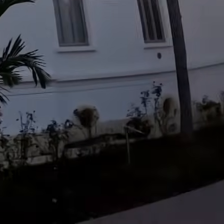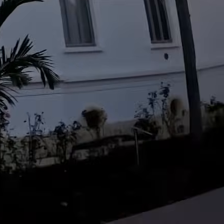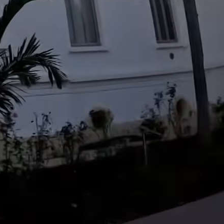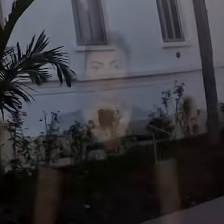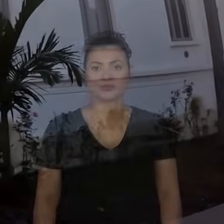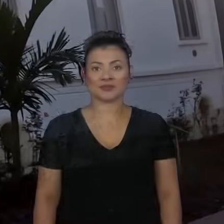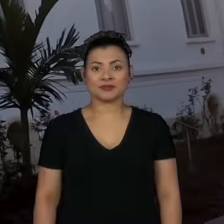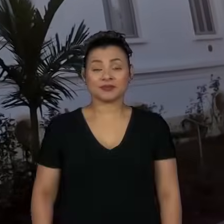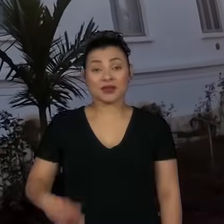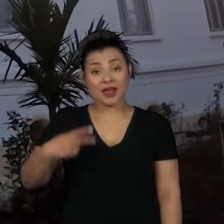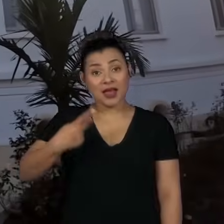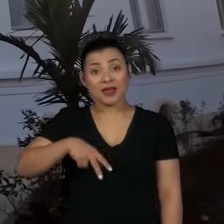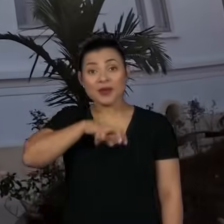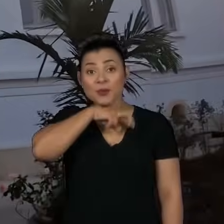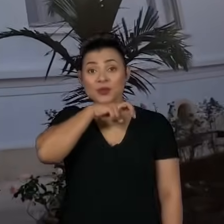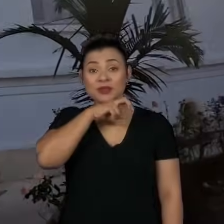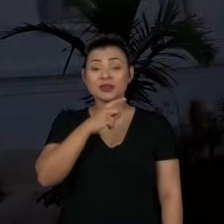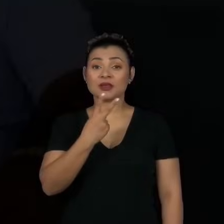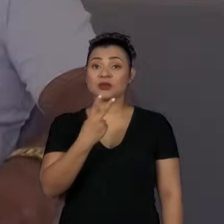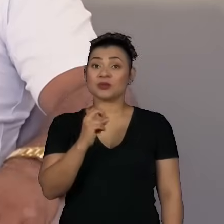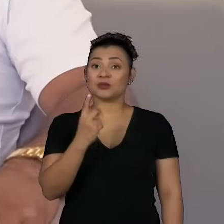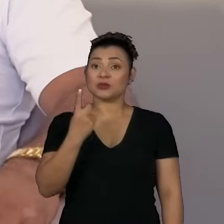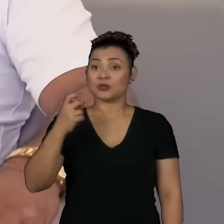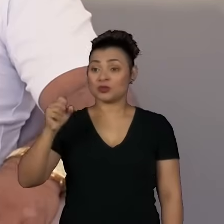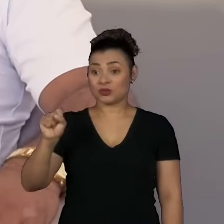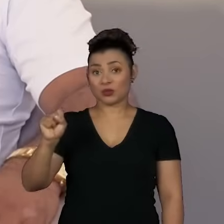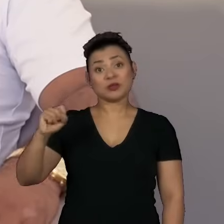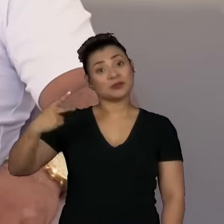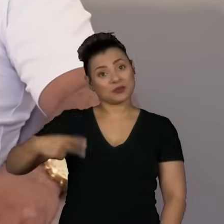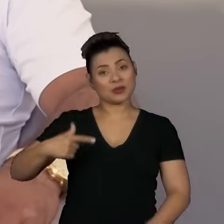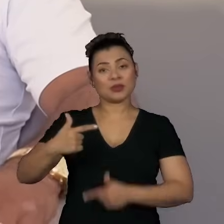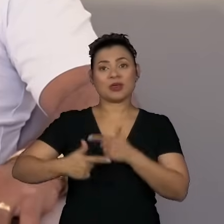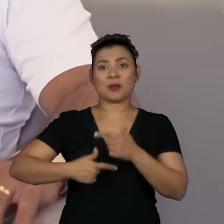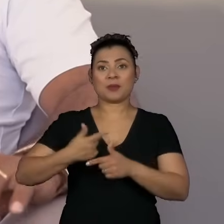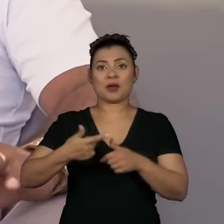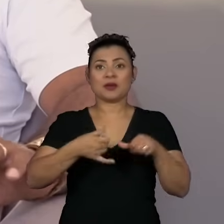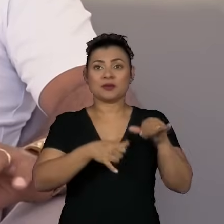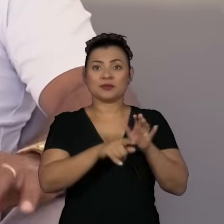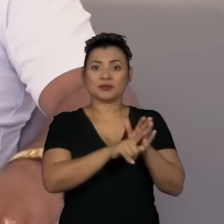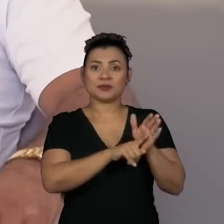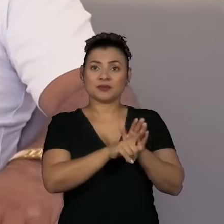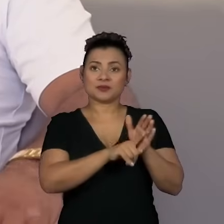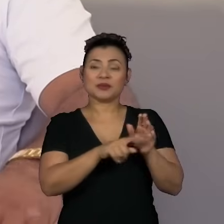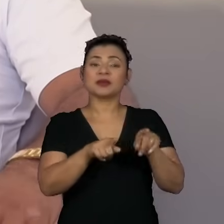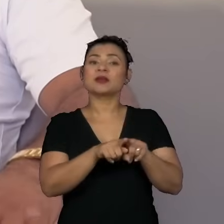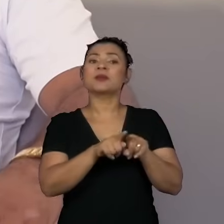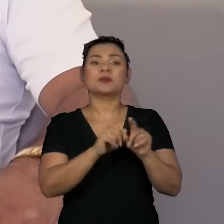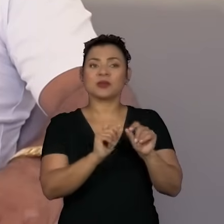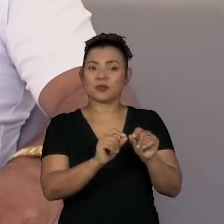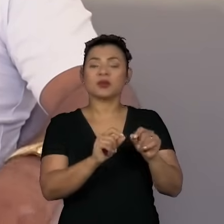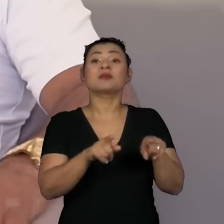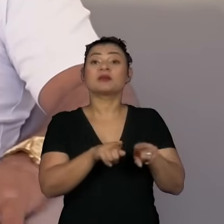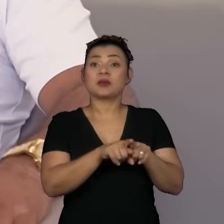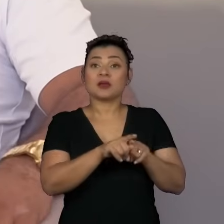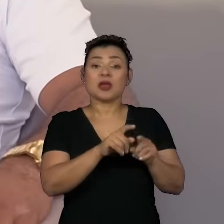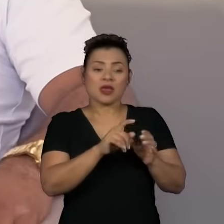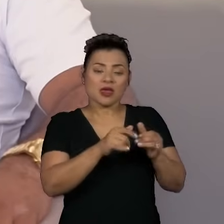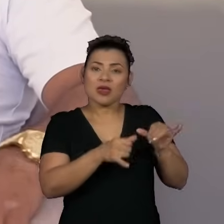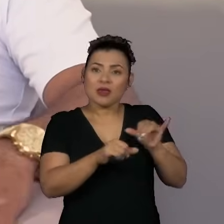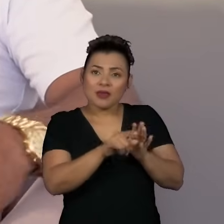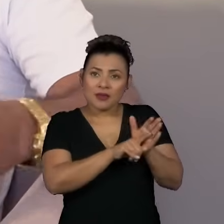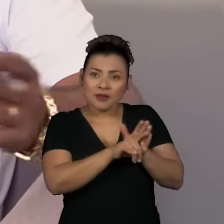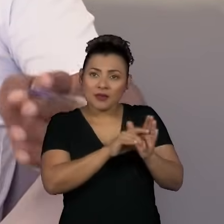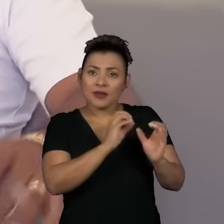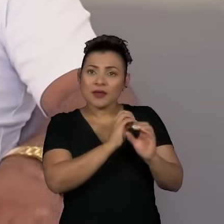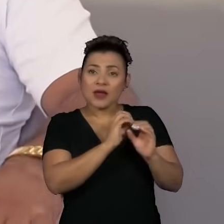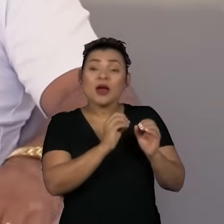Eu estou aqui no Butantã desde 2018. Eu trabalho no Laboratório de Ecologia e Evolução. E meu trabalho é com os